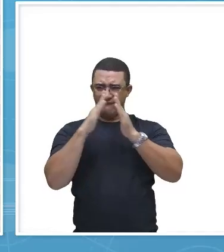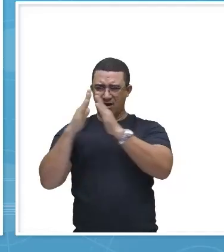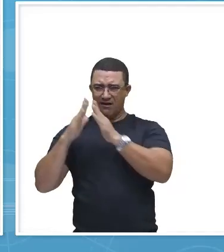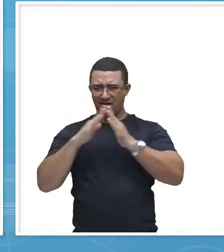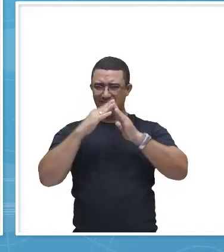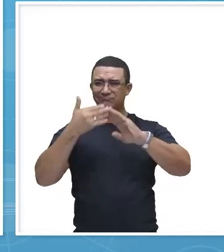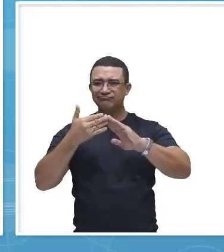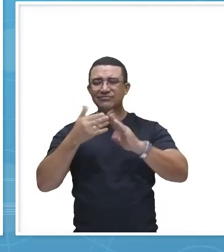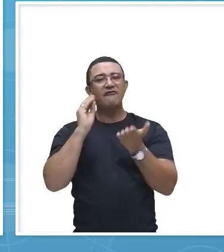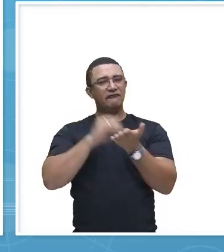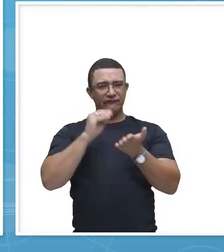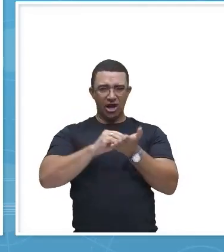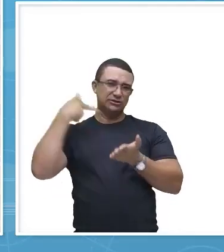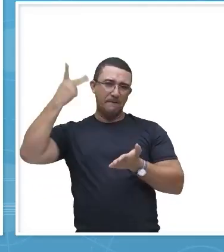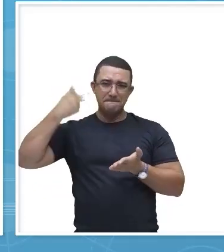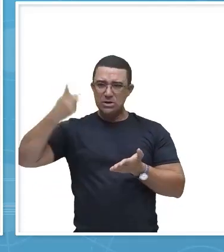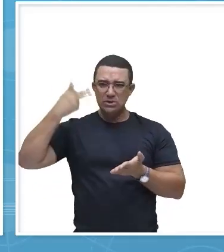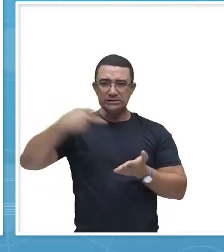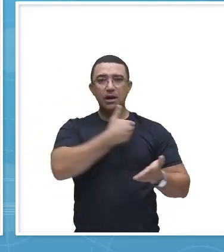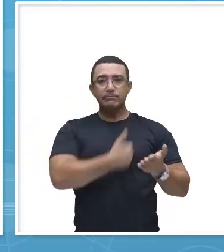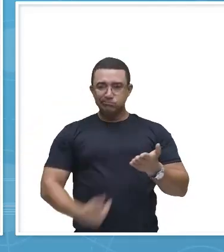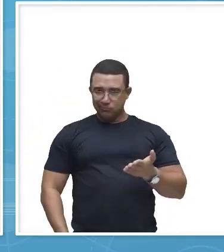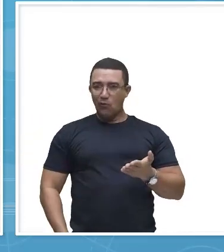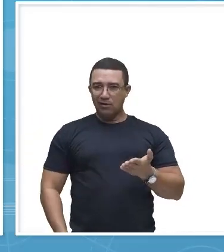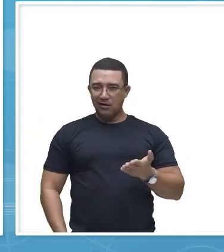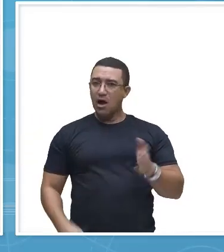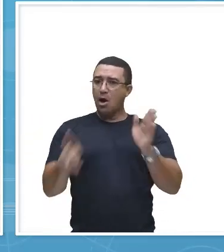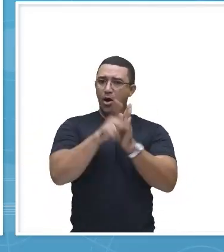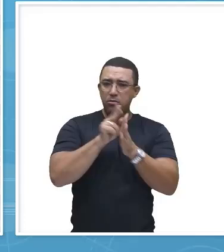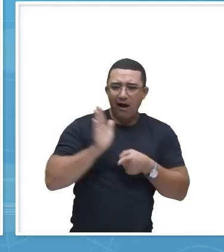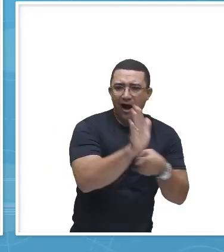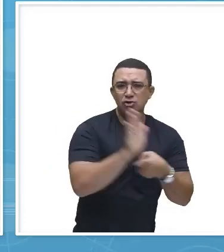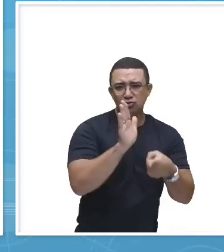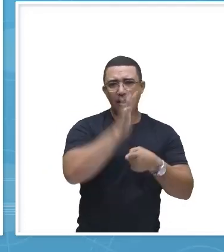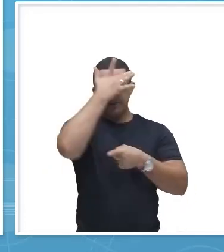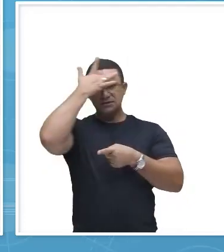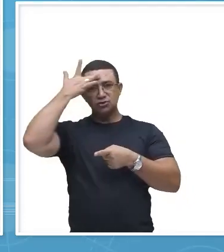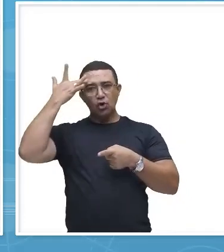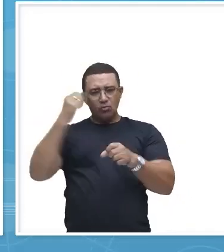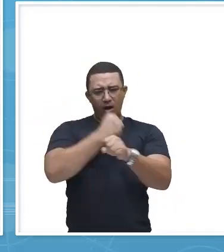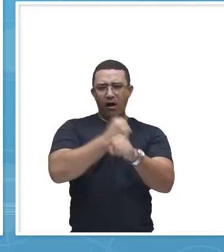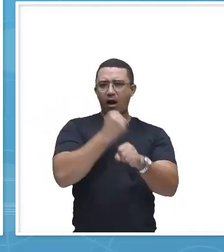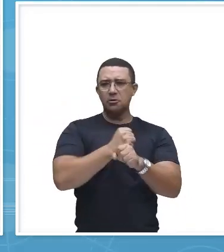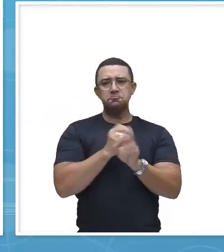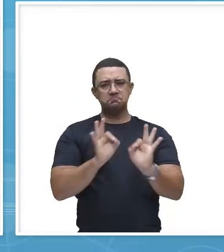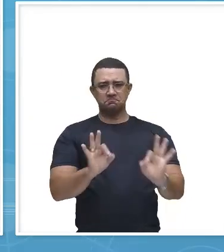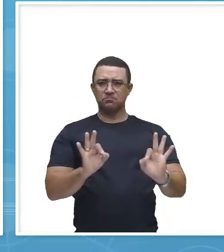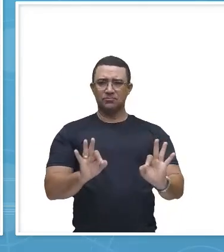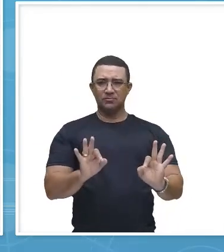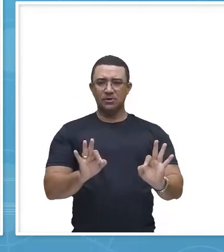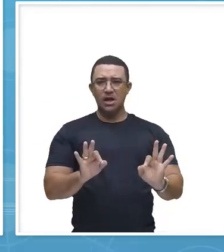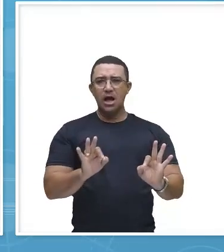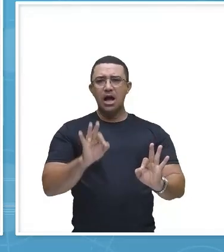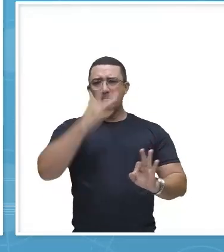de política pública para habitação. Ninguém mora numa favela, ninguém mora numa área de risco porque quer. É